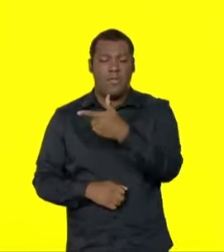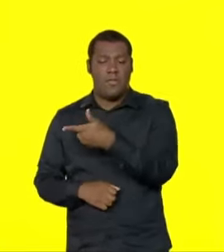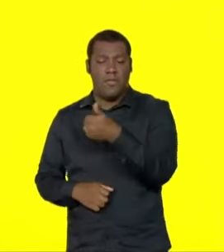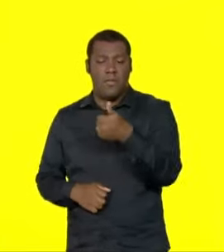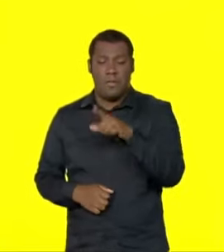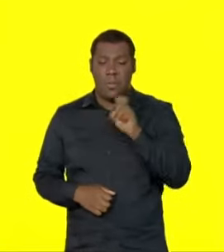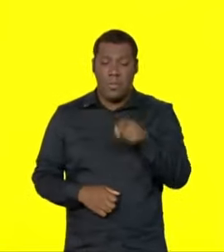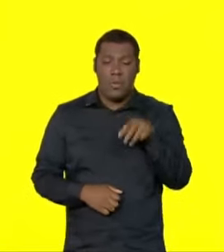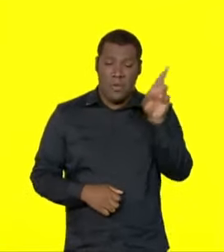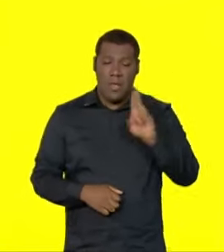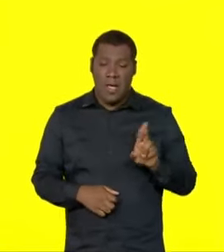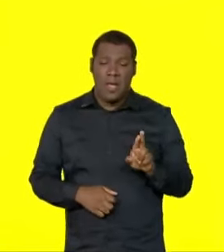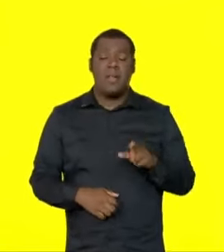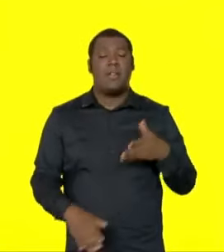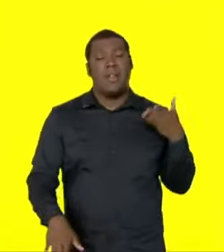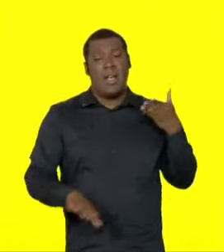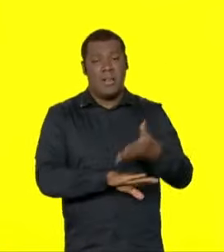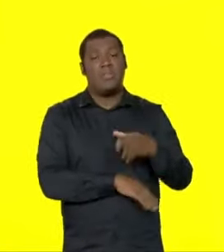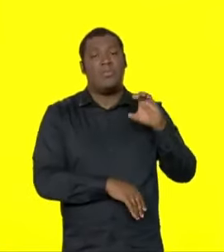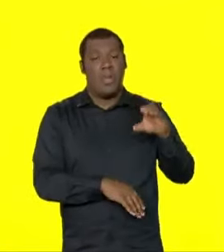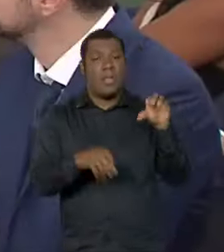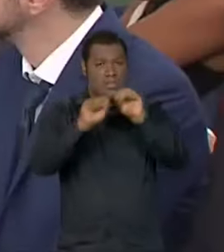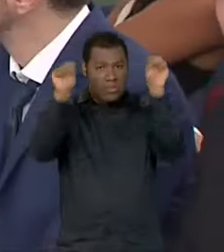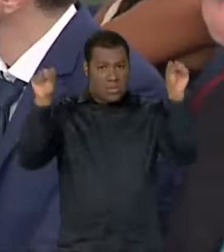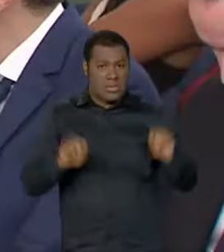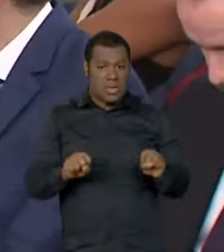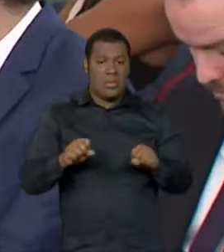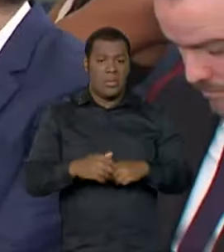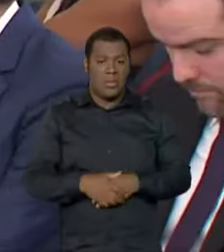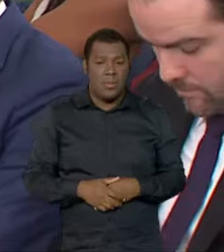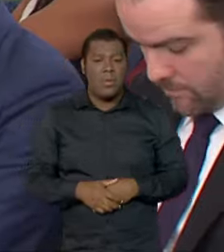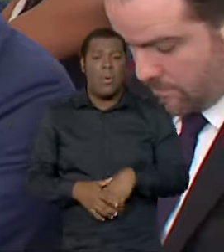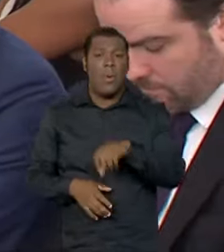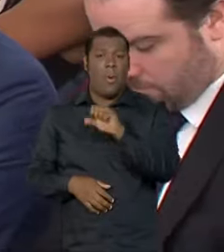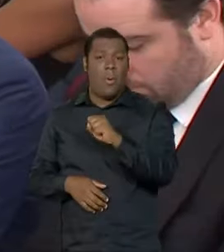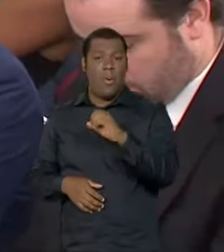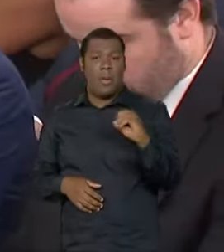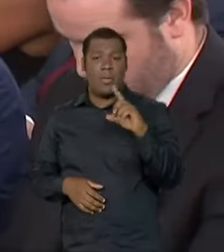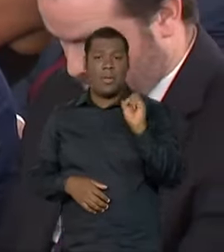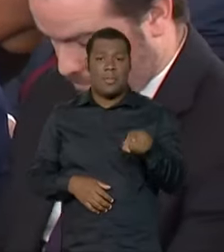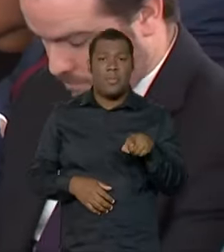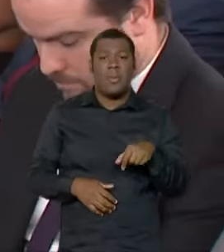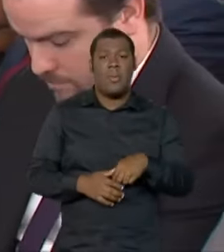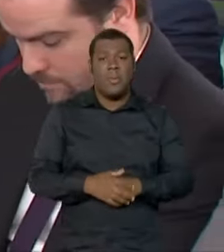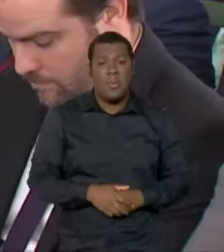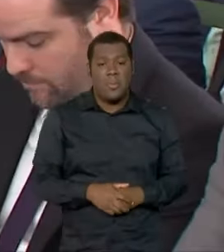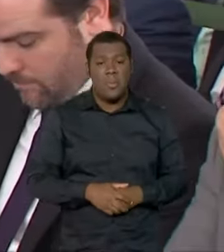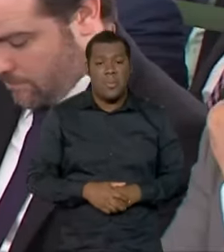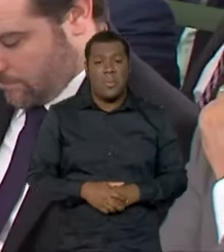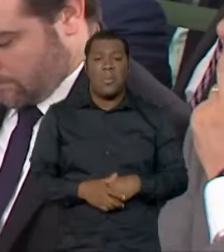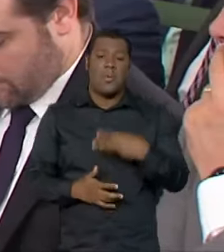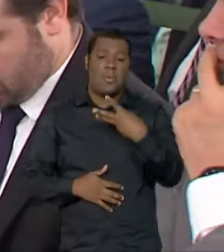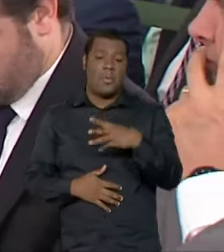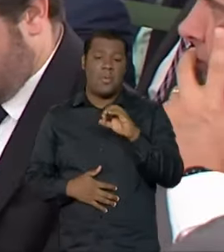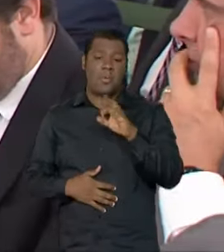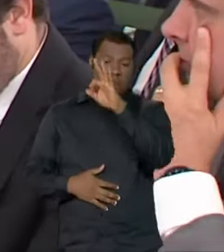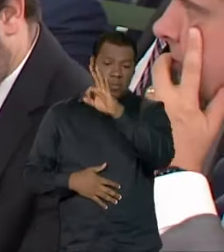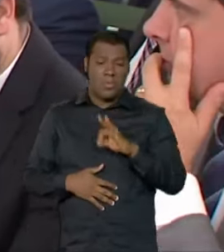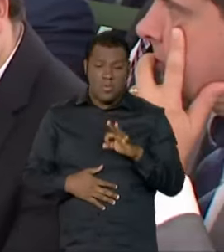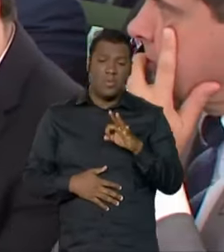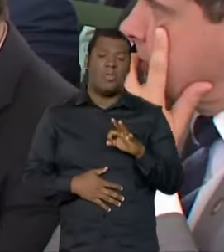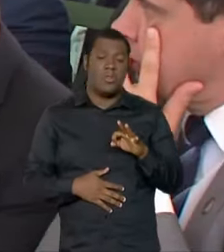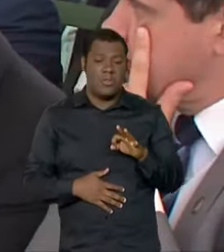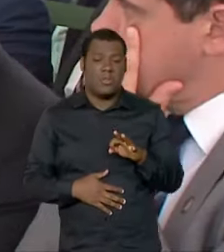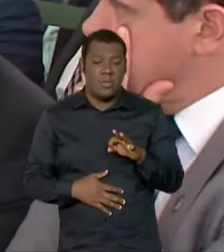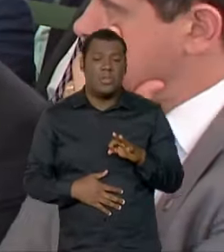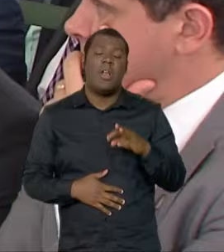21.000, com limite de crédito no sistema de até R$ 80.000, chegando assim até 30% do faturamento